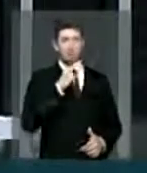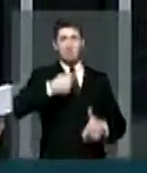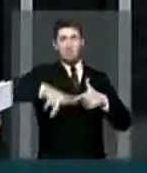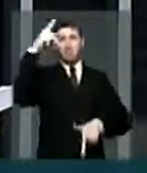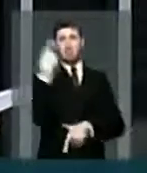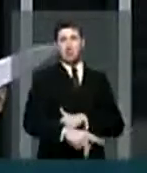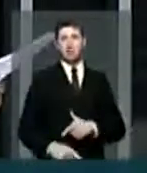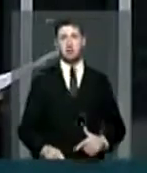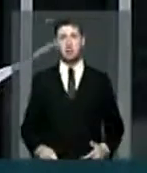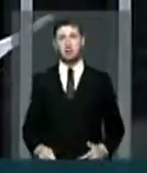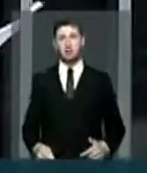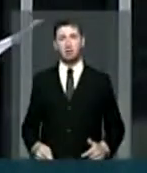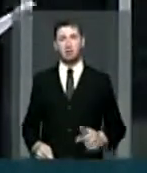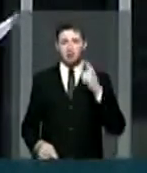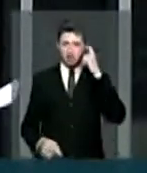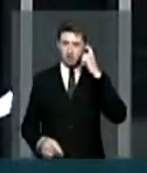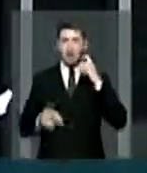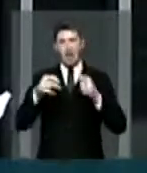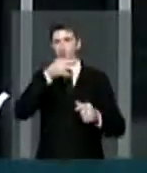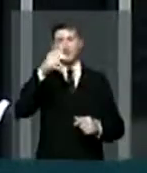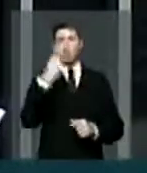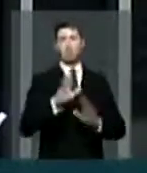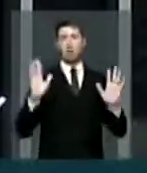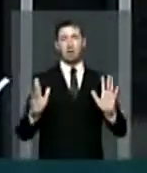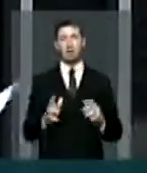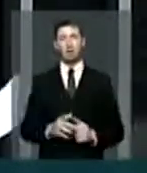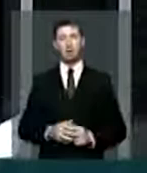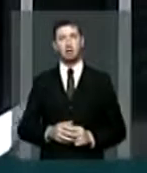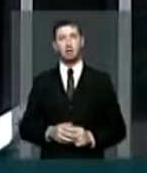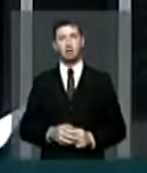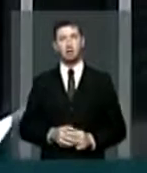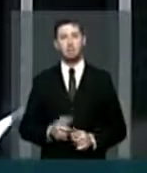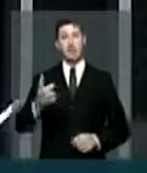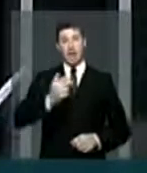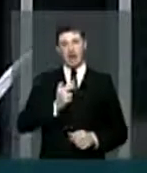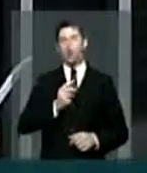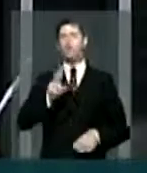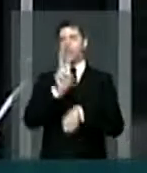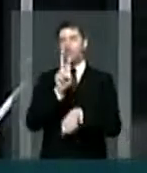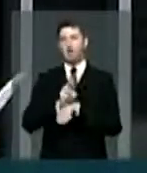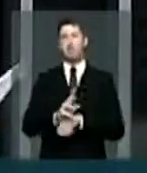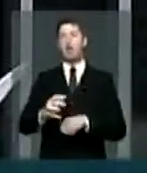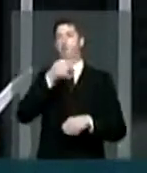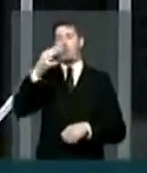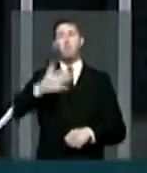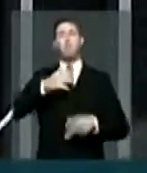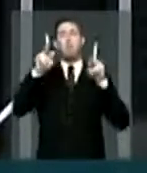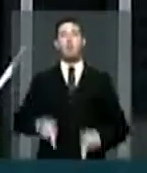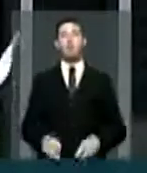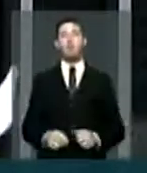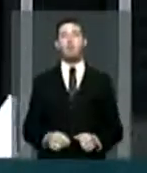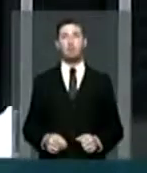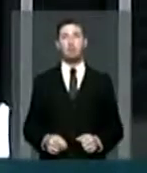é questão de fórum pessoal meu. Tenho princípios para defender. Sou representante de um segmento